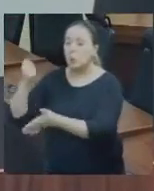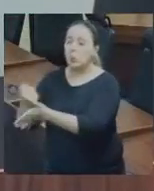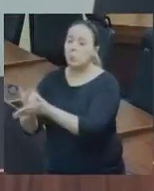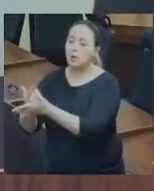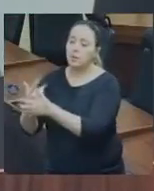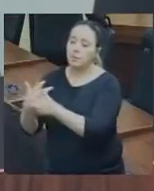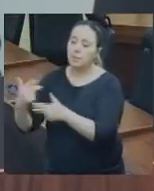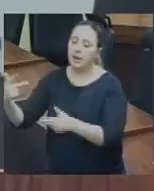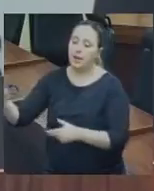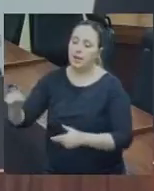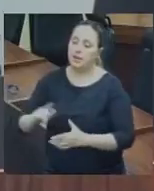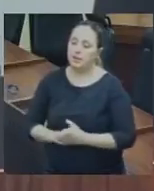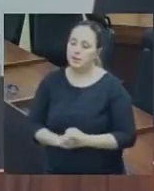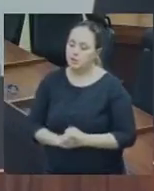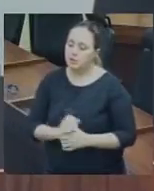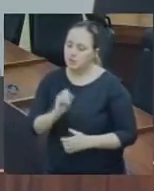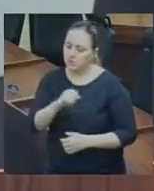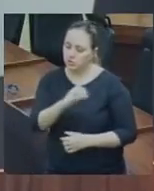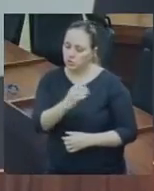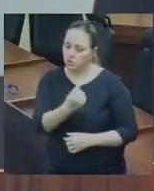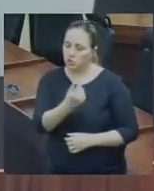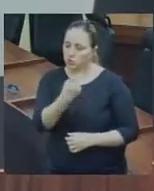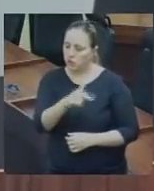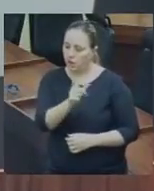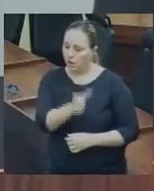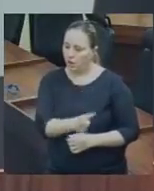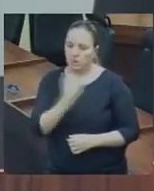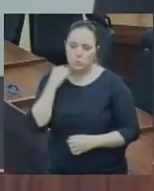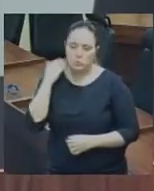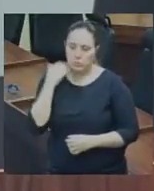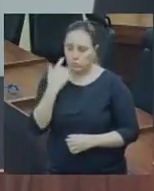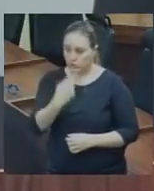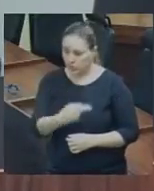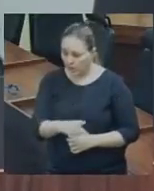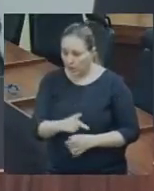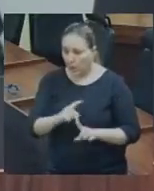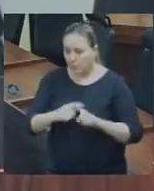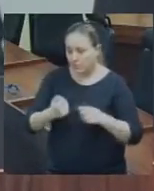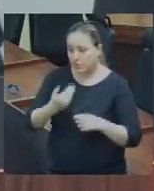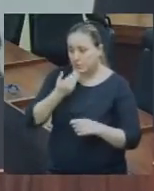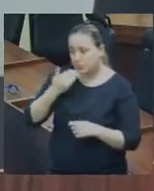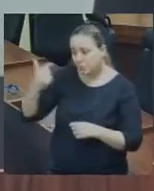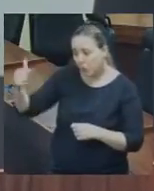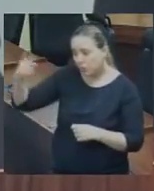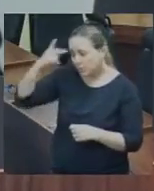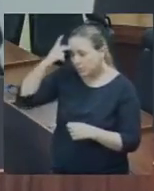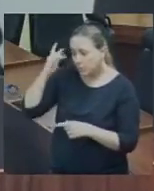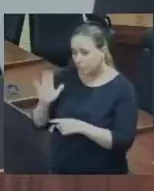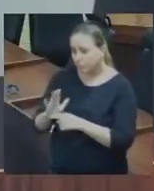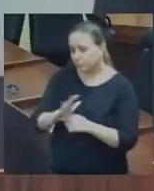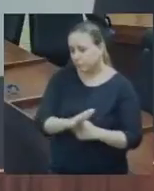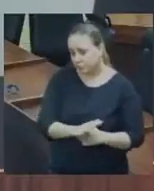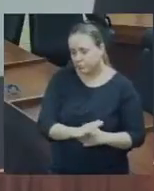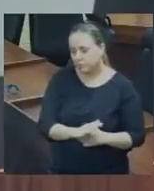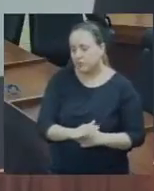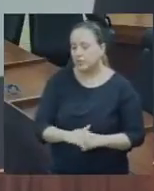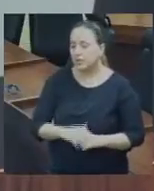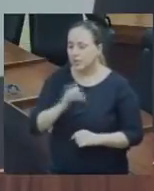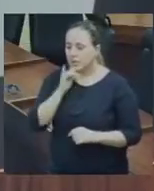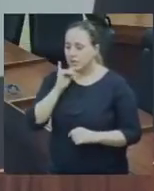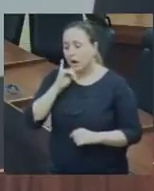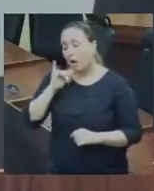claro o dinheiro é dela o cartão do banco é dela então ela tem que informar a senha